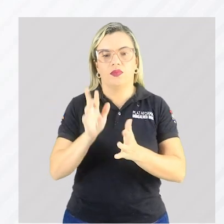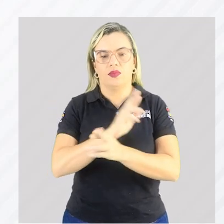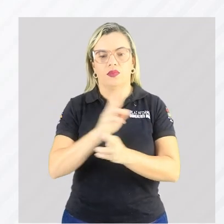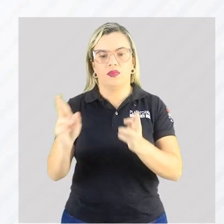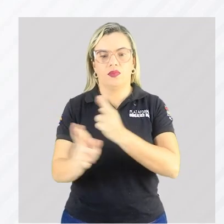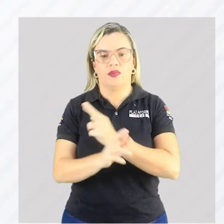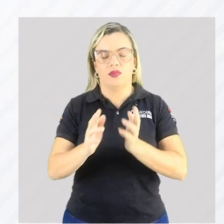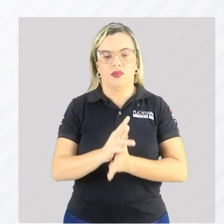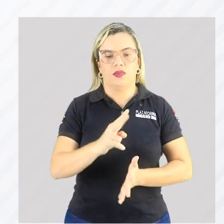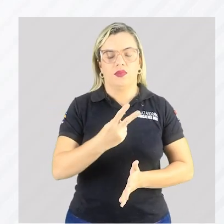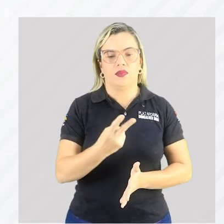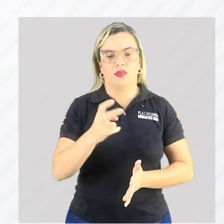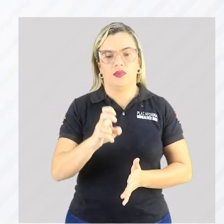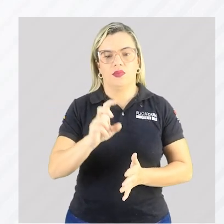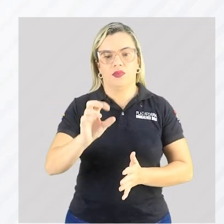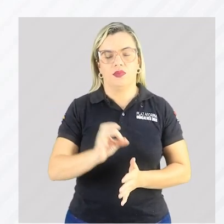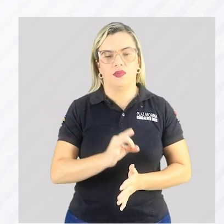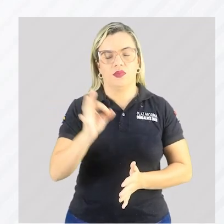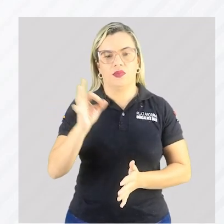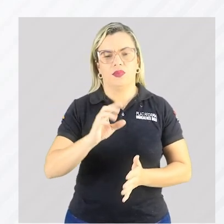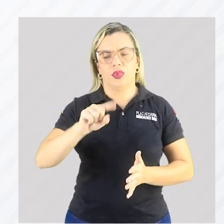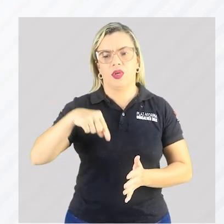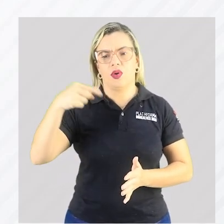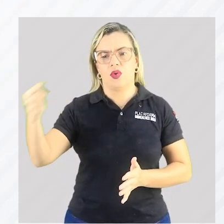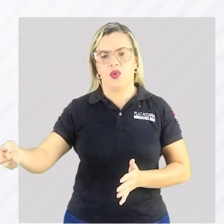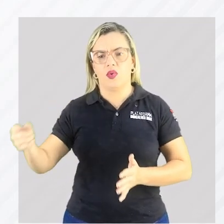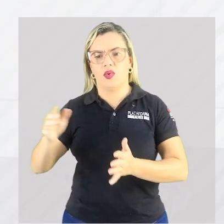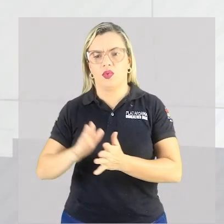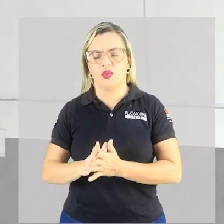a 25% de outra? Ó,